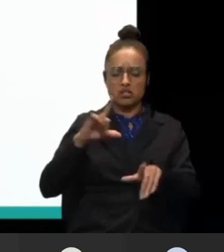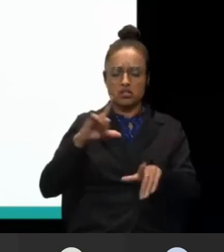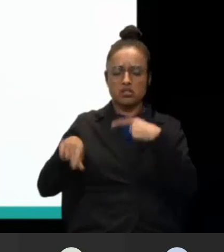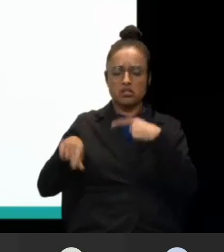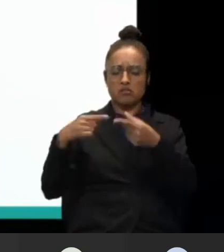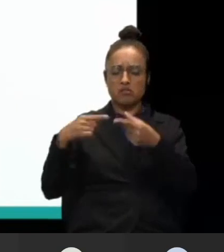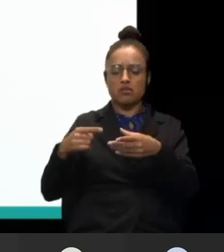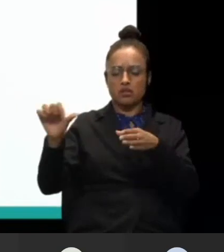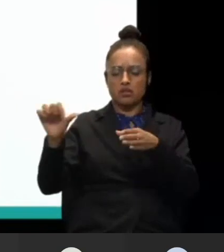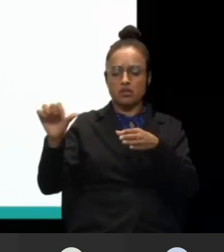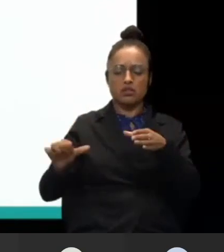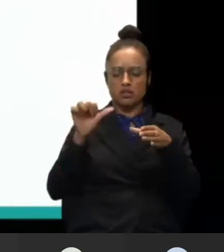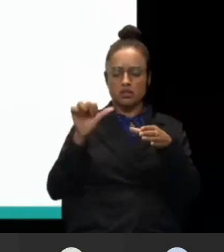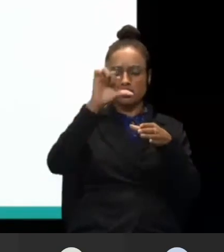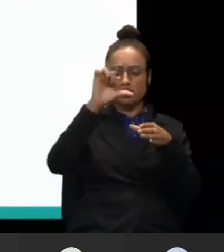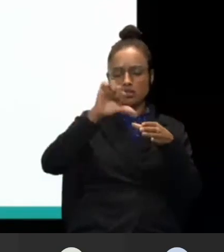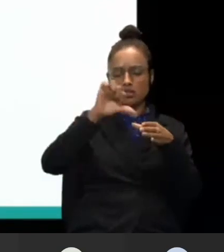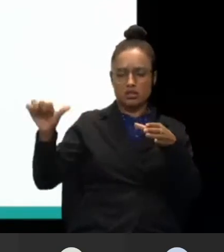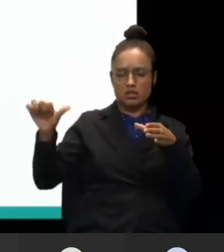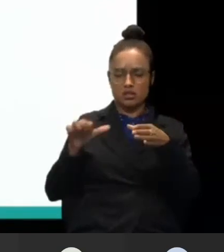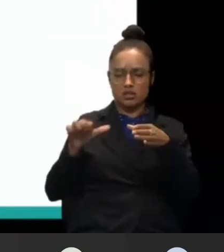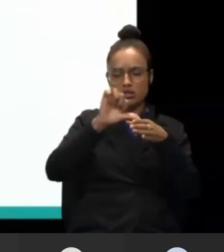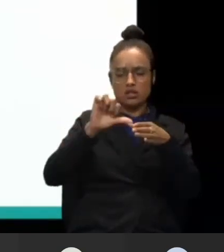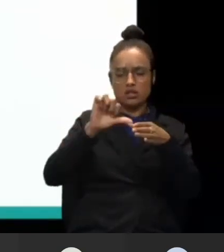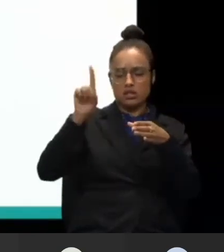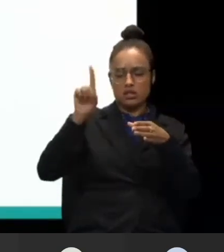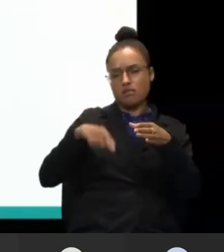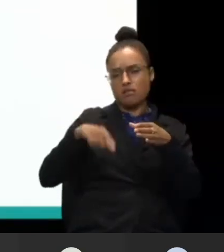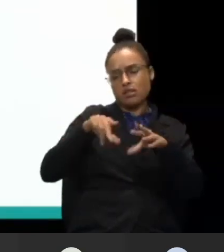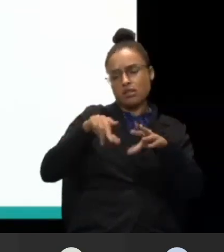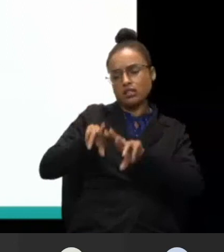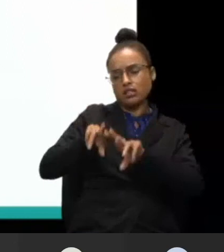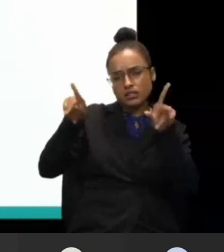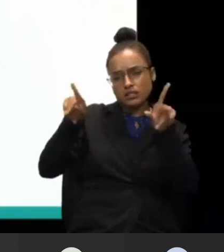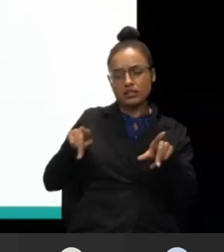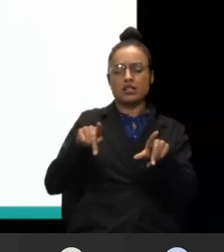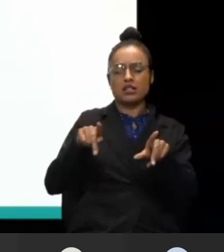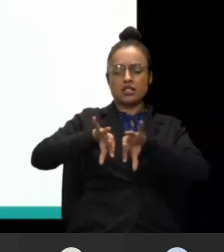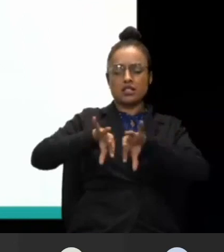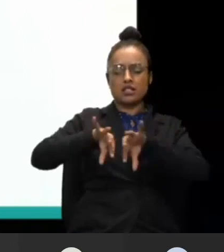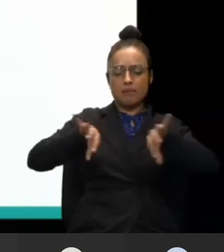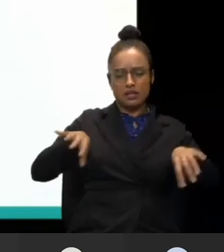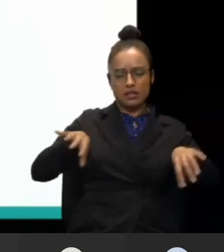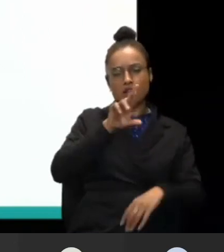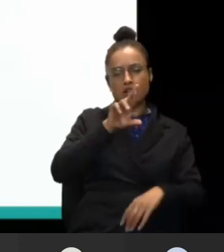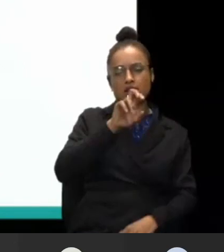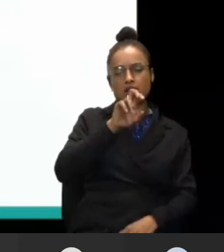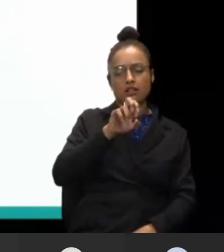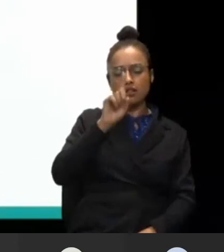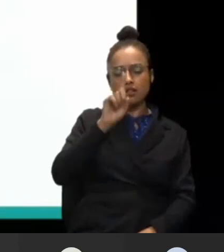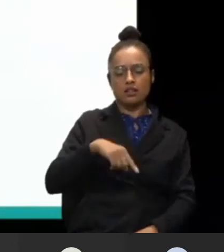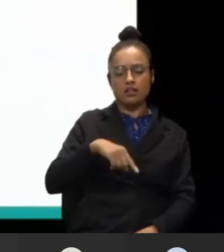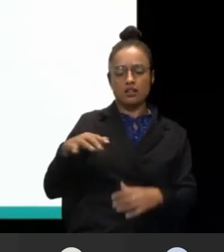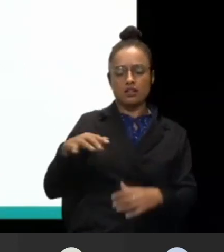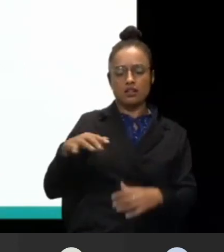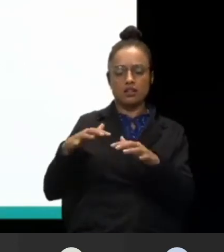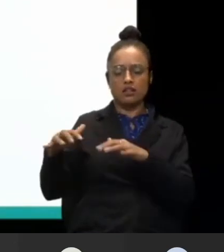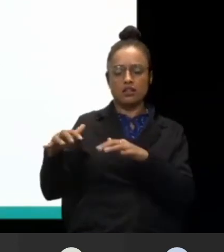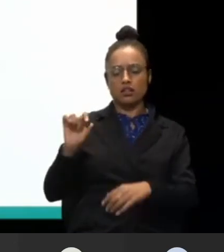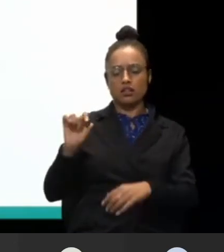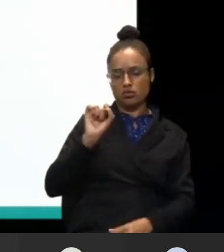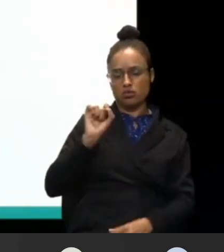o funil de separação e deixar separar as fases e retirar a fase inferior num Elmeyer. Então, o que nós